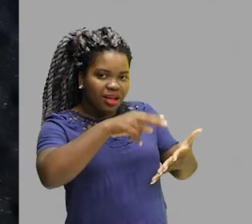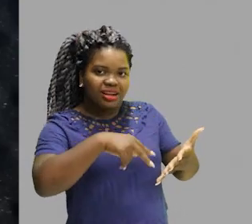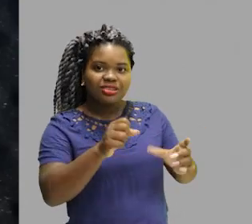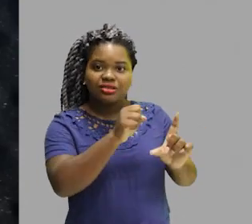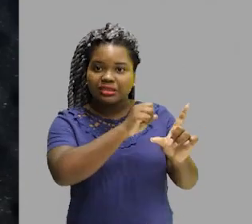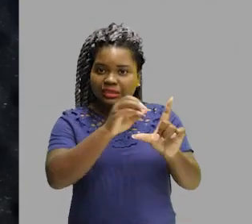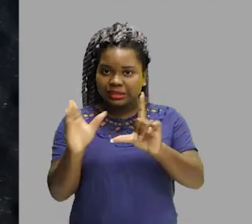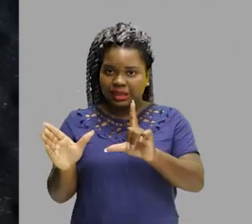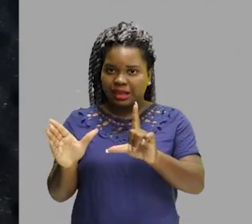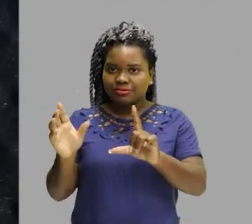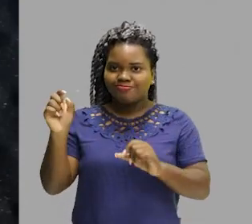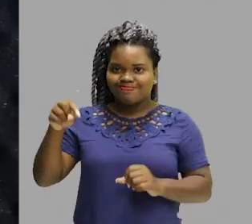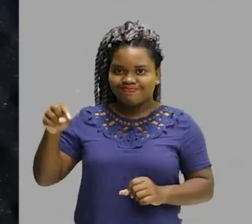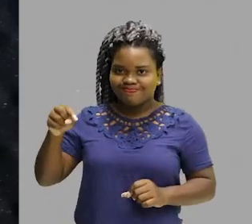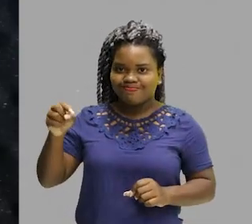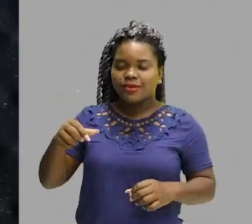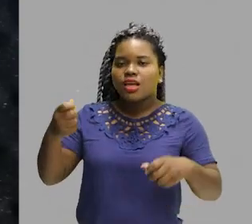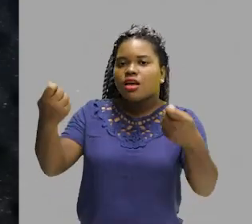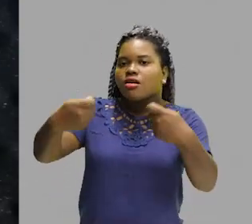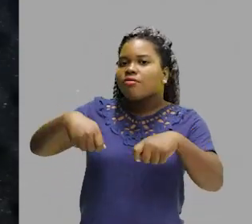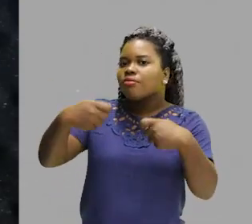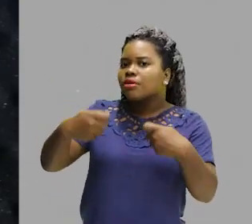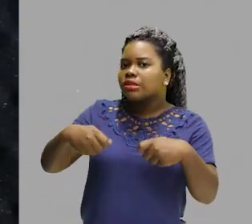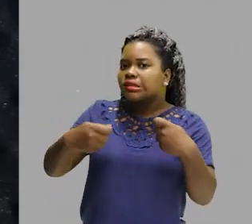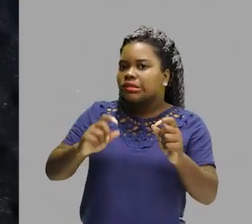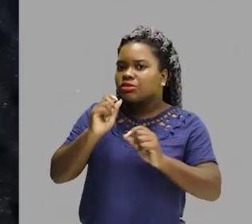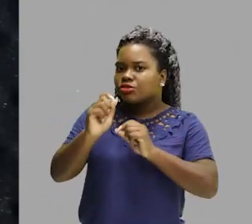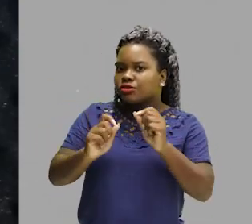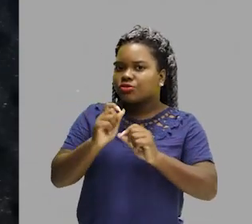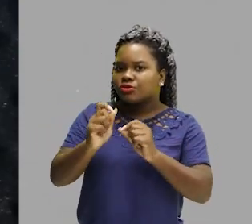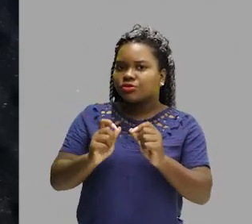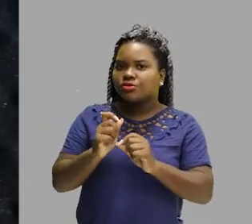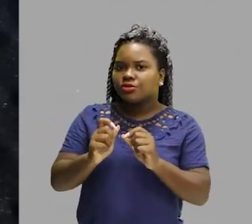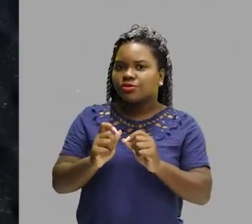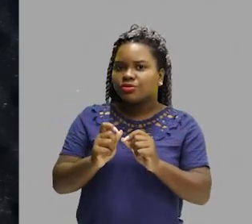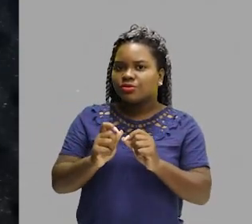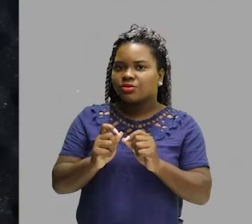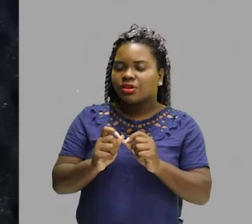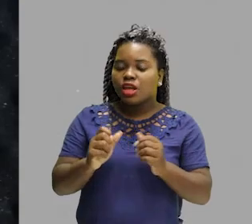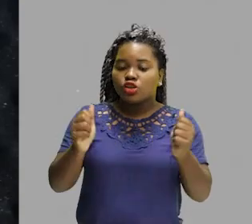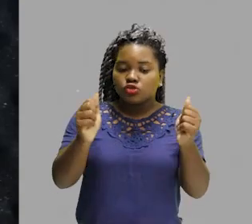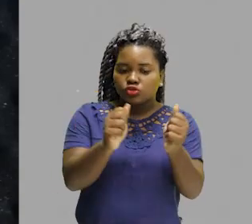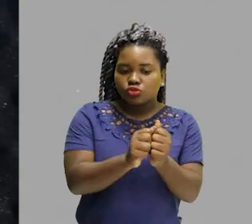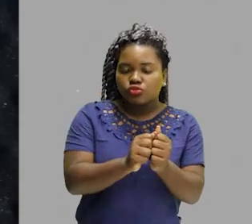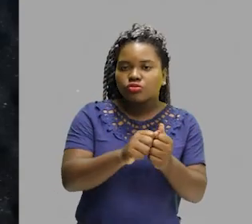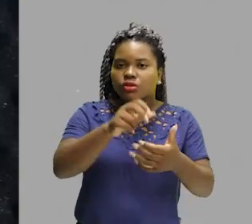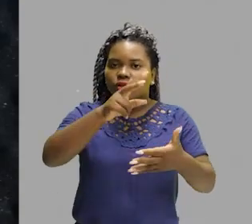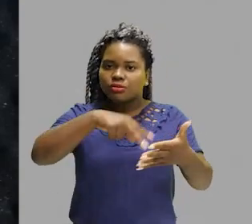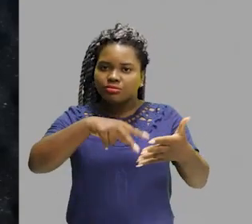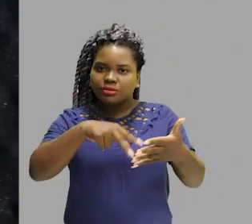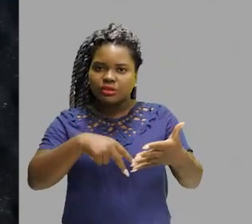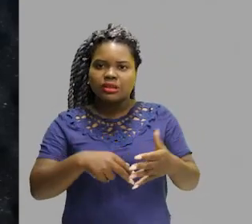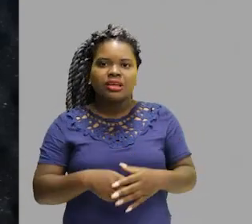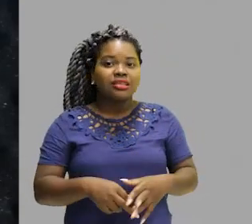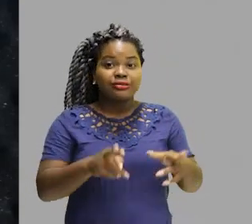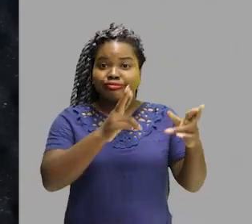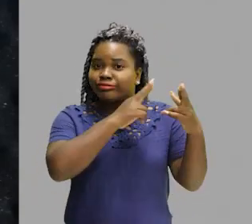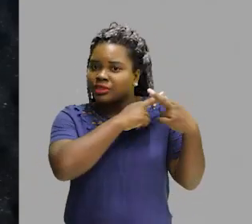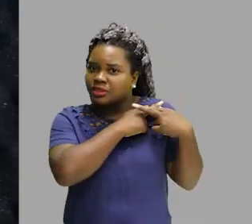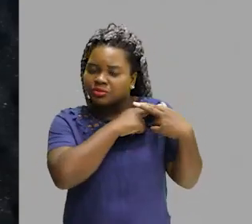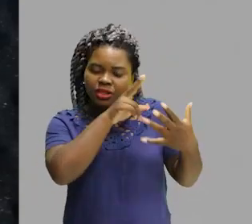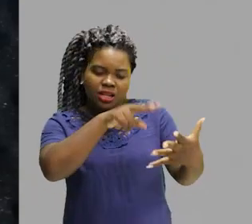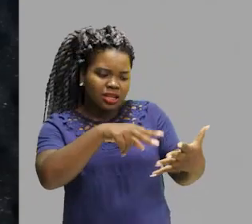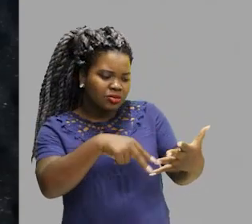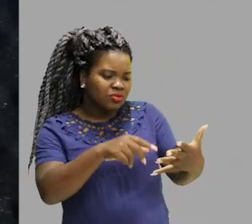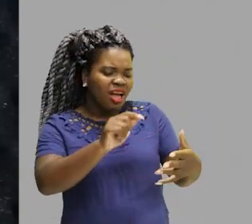para vocês, eu preciso desse compasso. Se nós não respeitarmos a vírgula, os pontos,